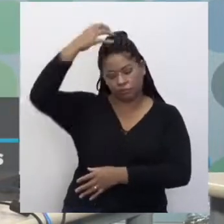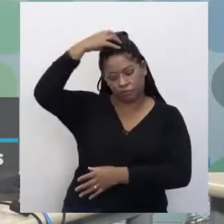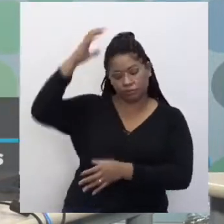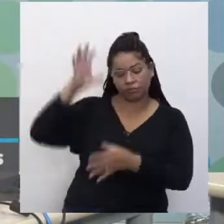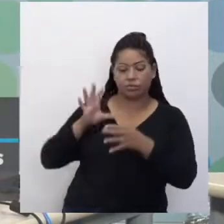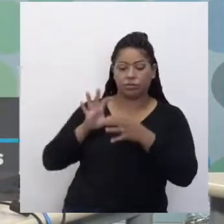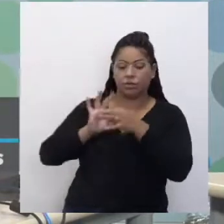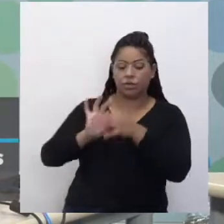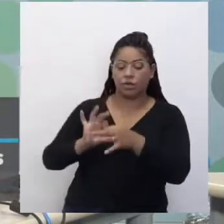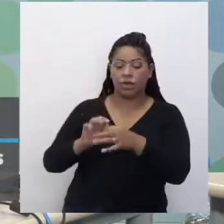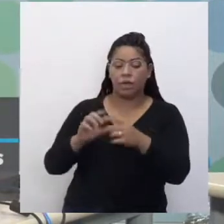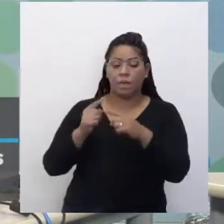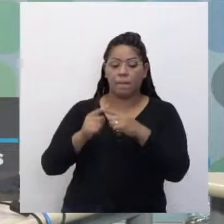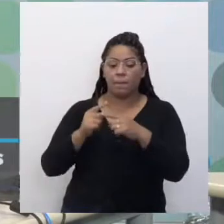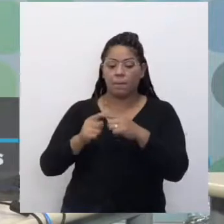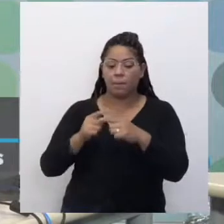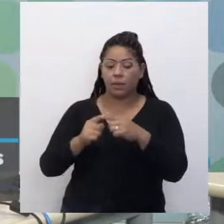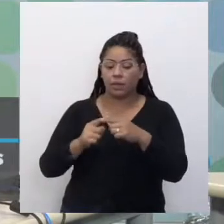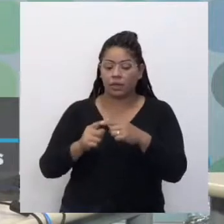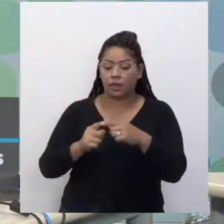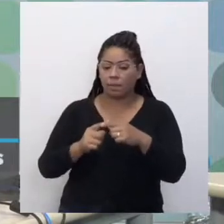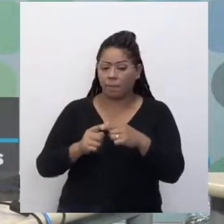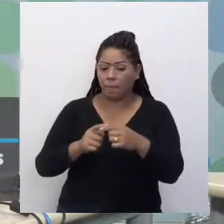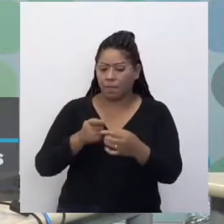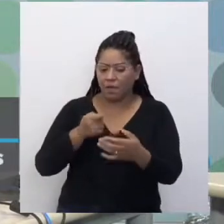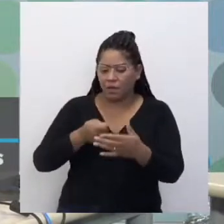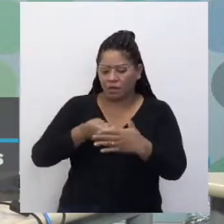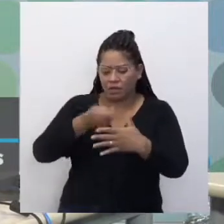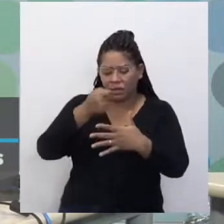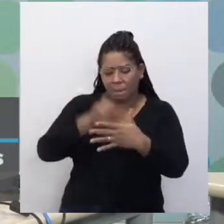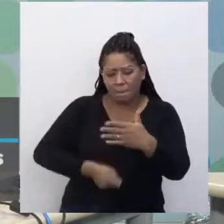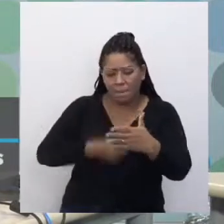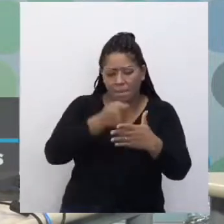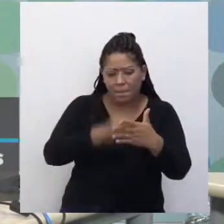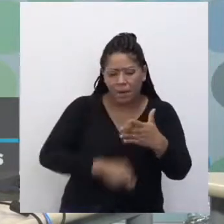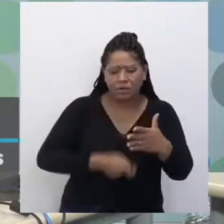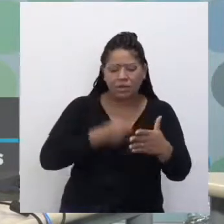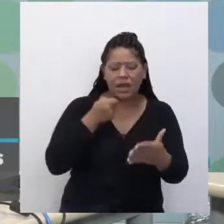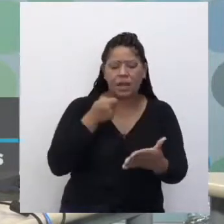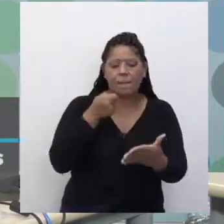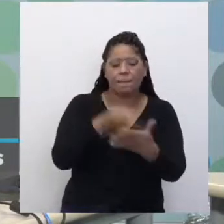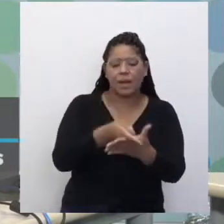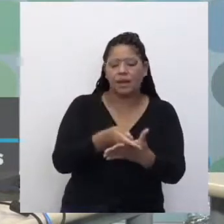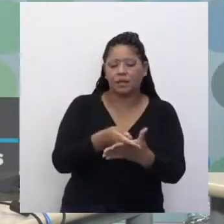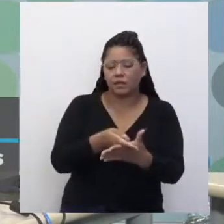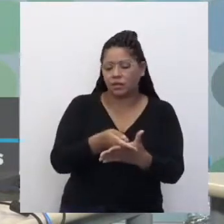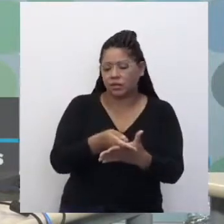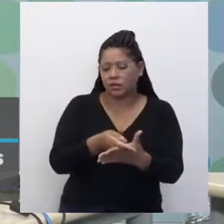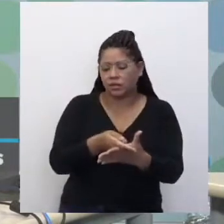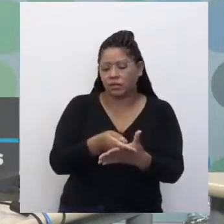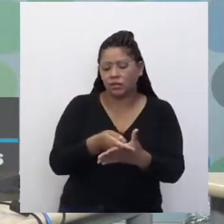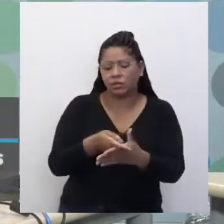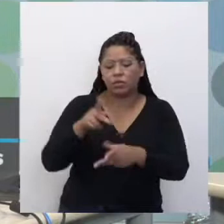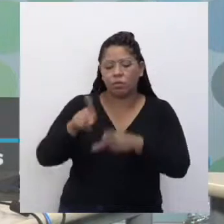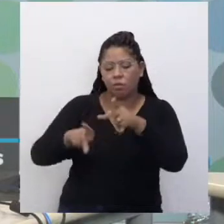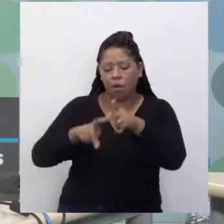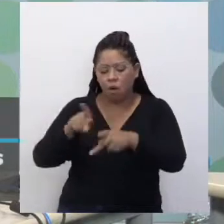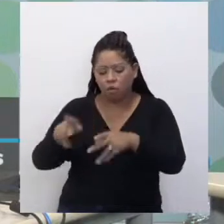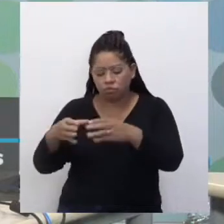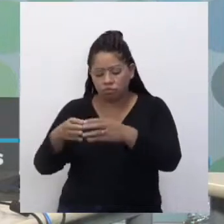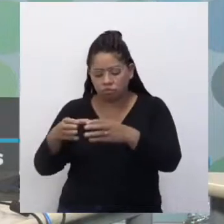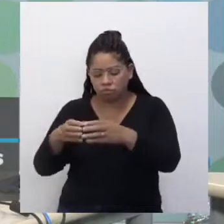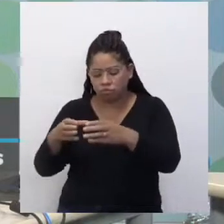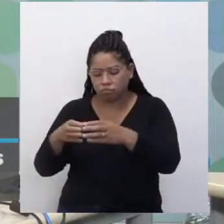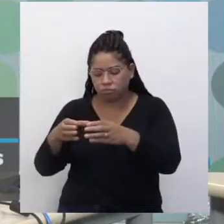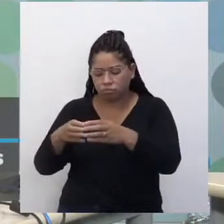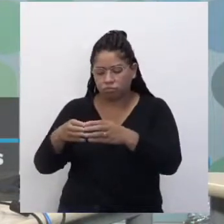sustentado pelos impostos pagos principalmente por essa parcela da população aí, por esse grupo social que vinha cada vez